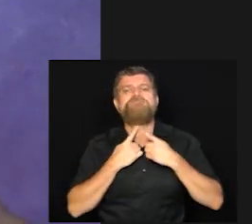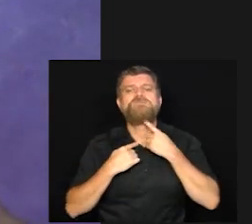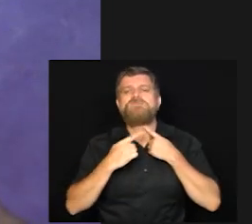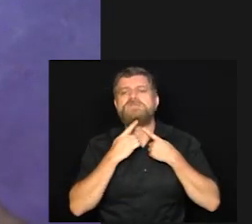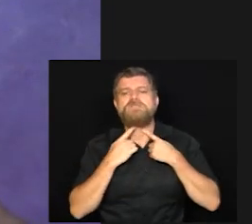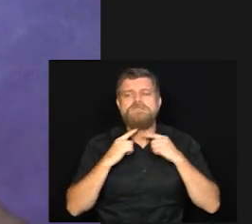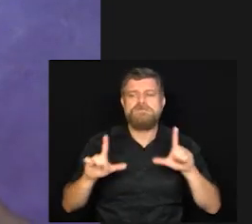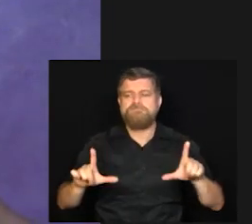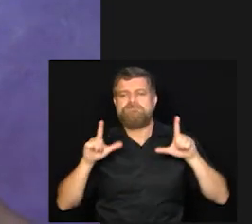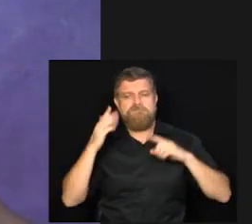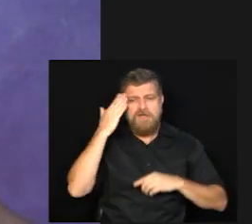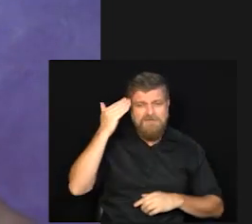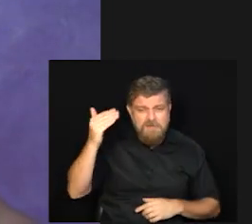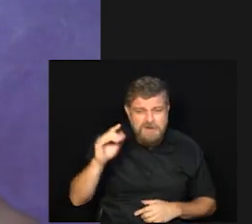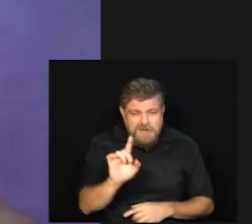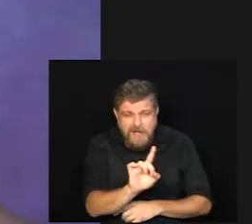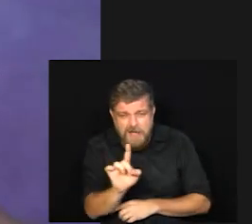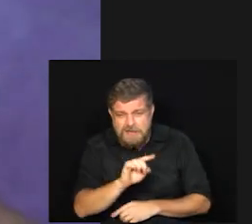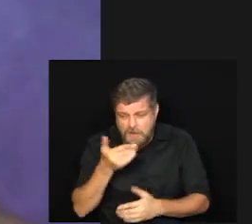sabe? Eu